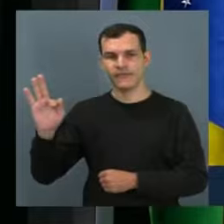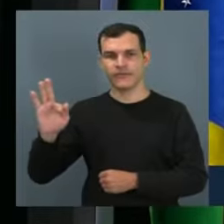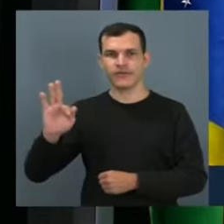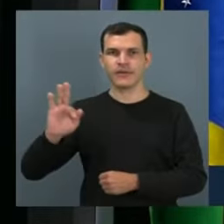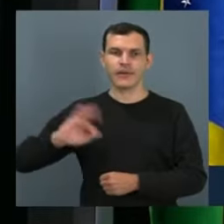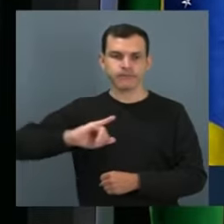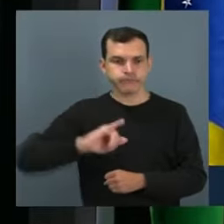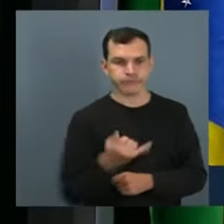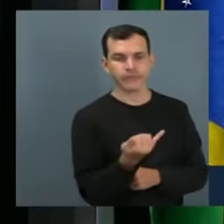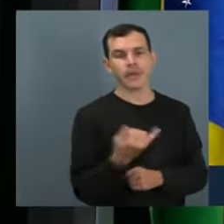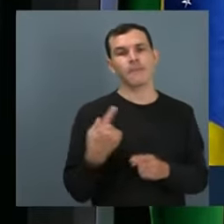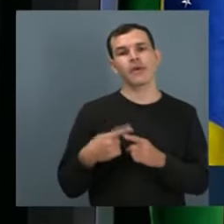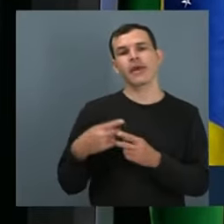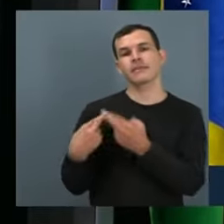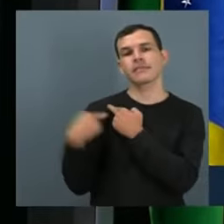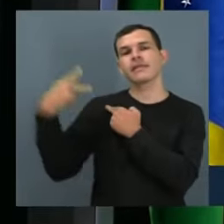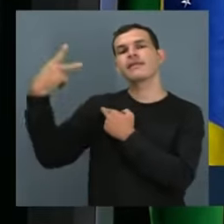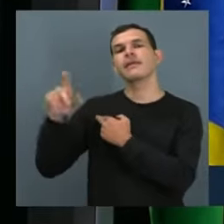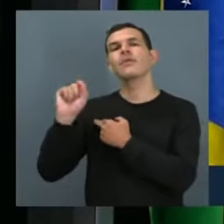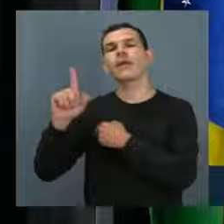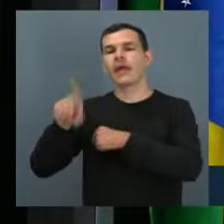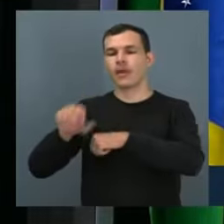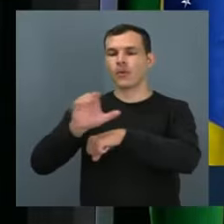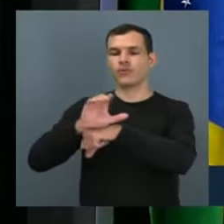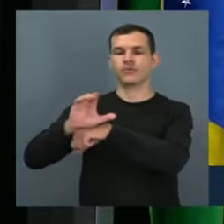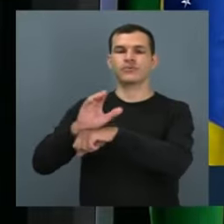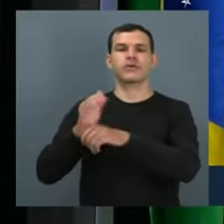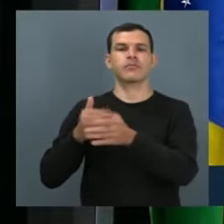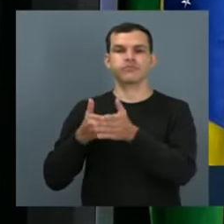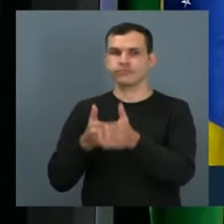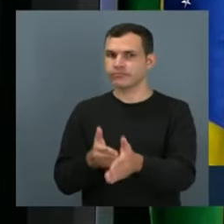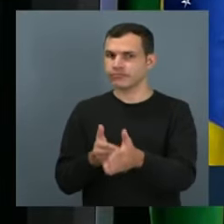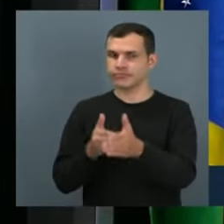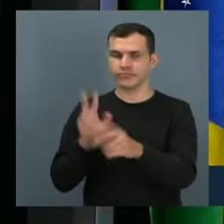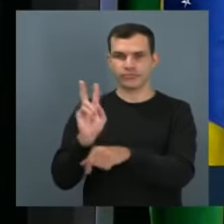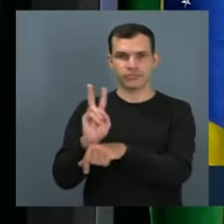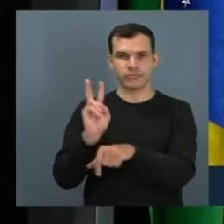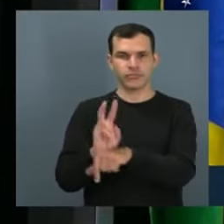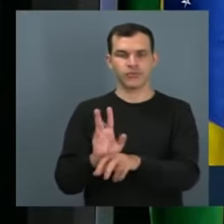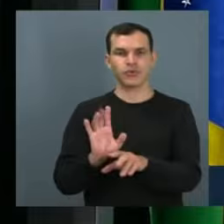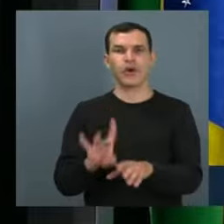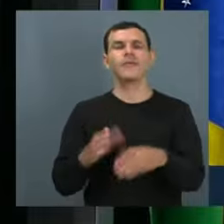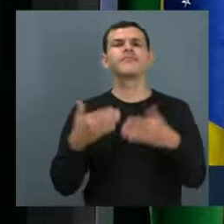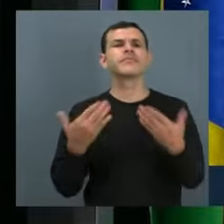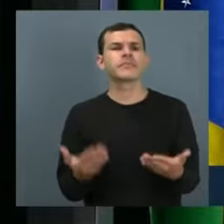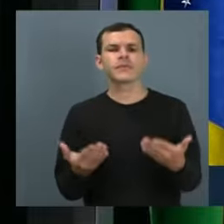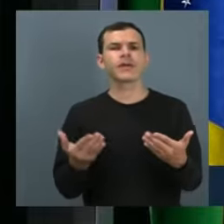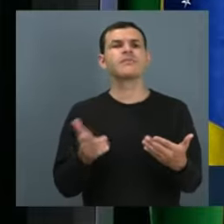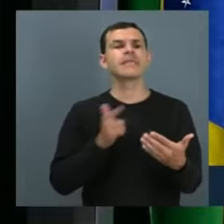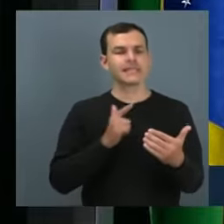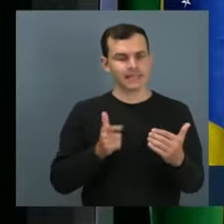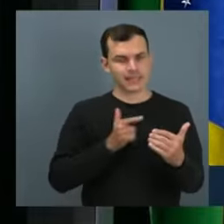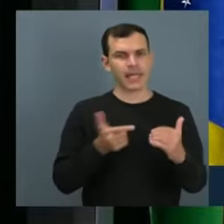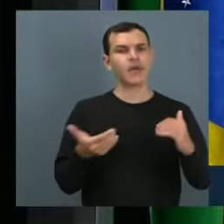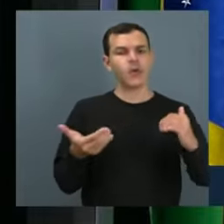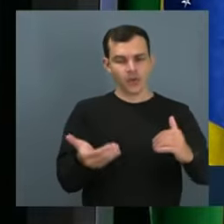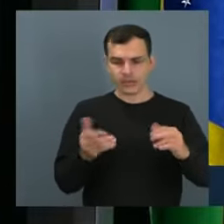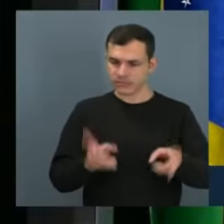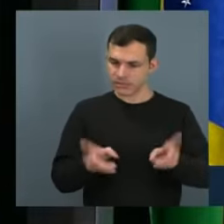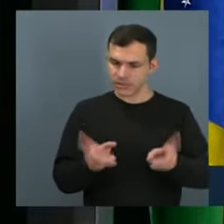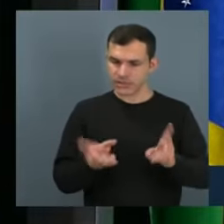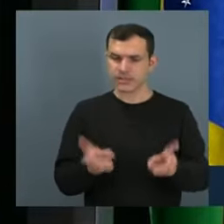guardar a Constituição. E o Congresso, senhor presidente, e o Congresso Nacional, que vem legislando sim, nunca se omitiu